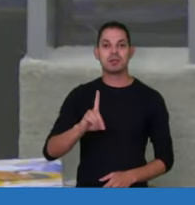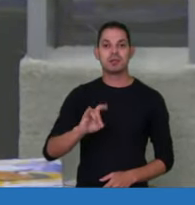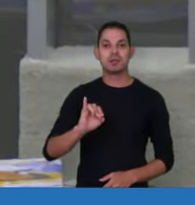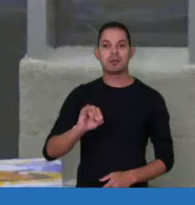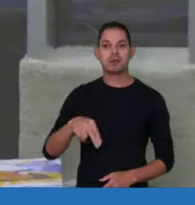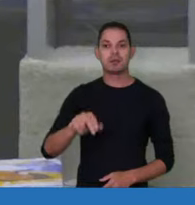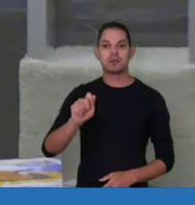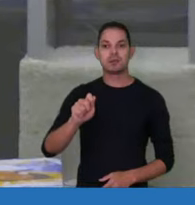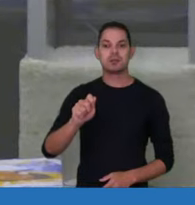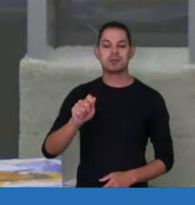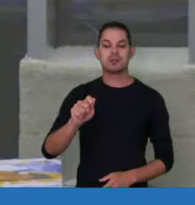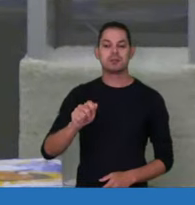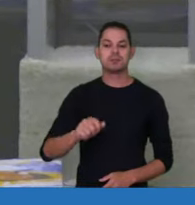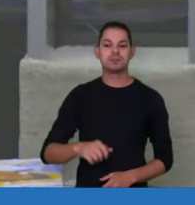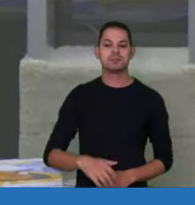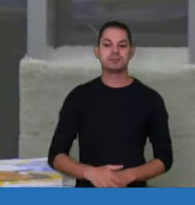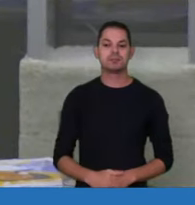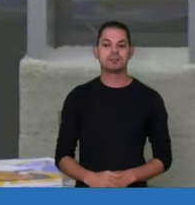Quero